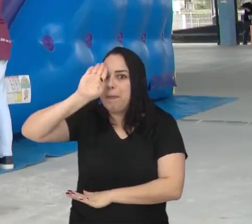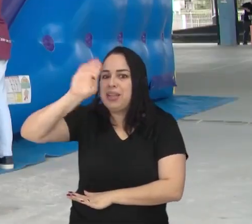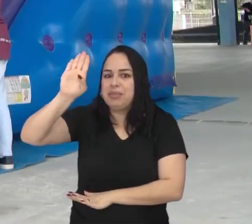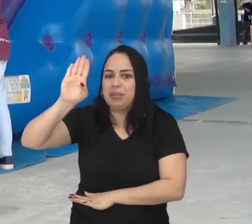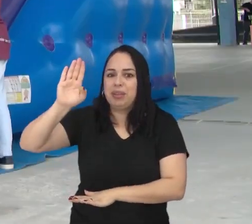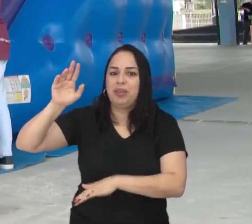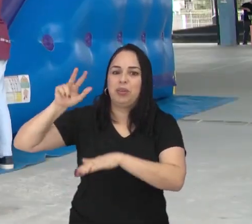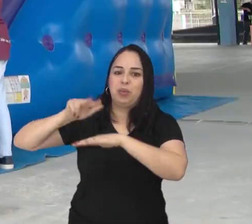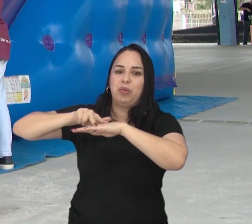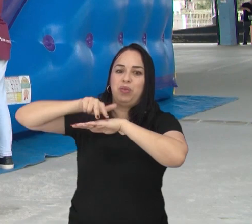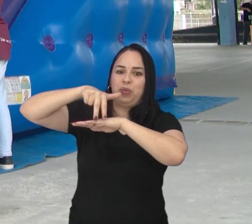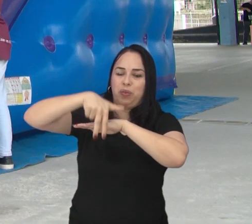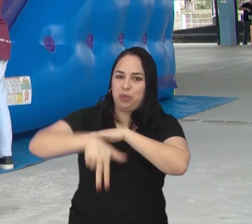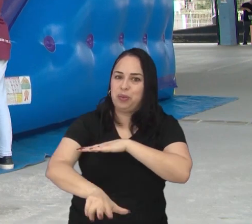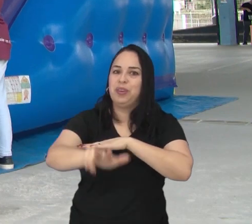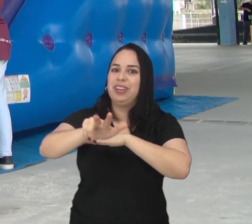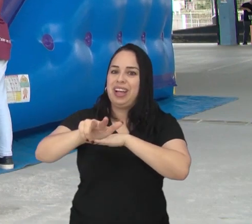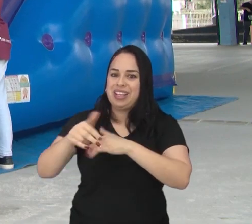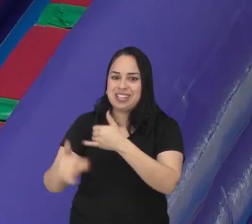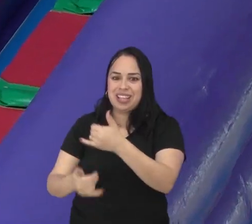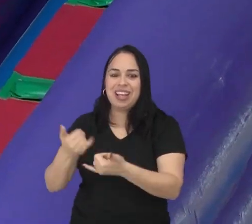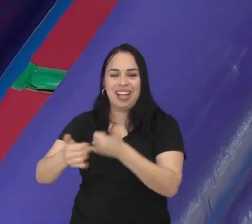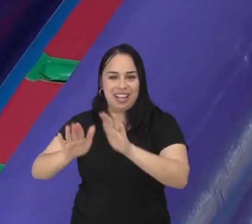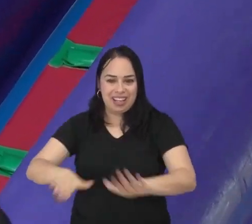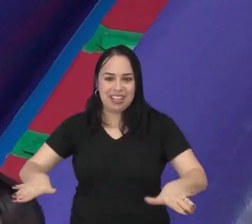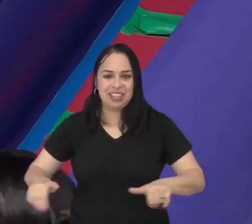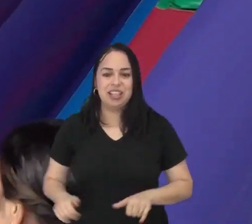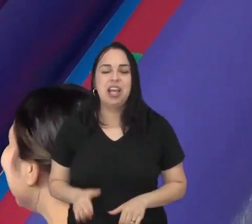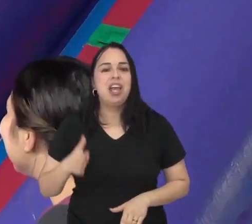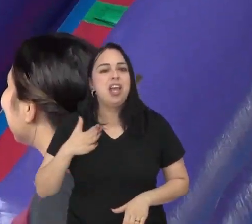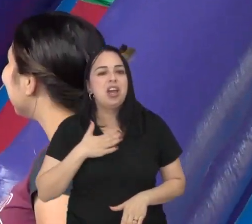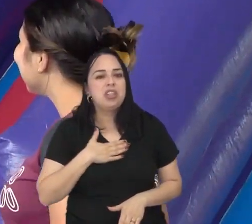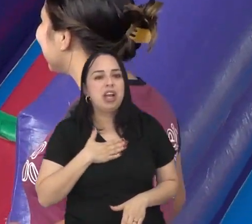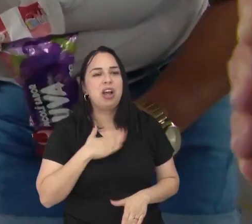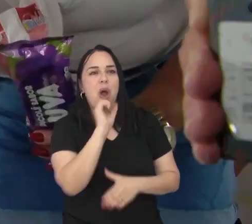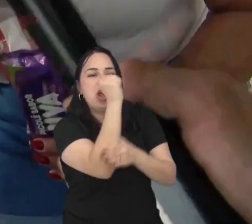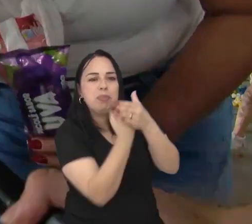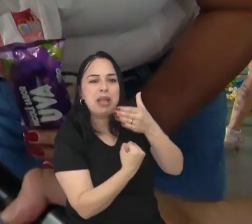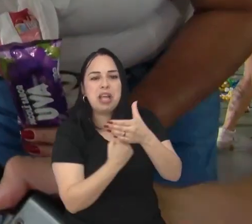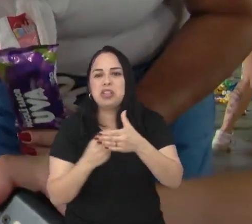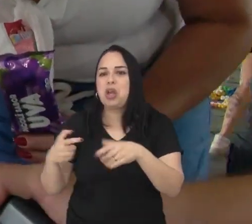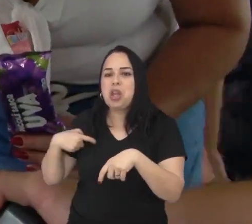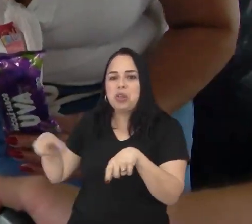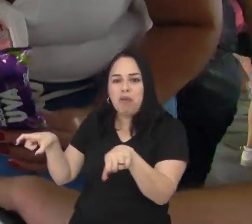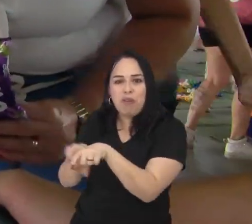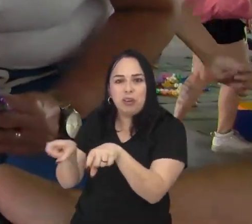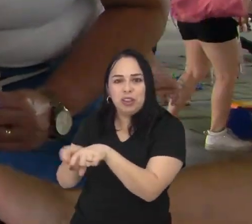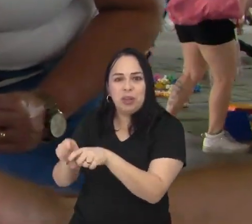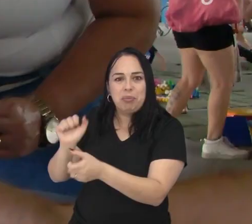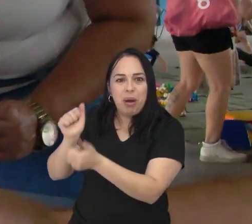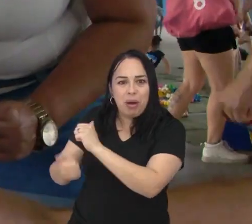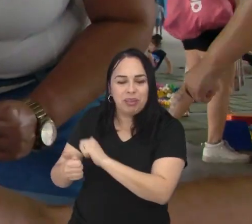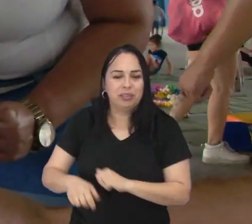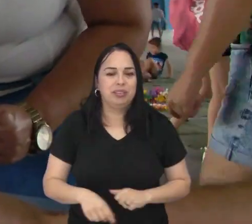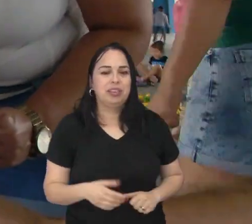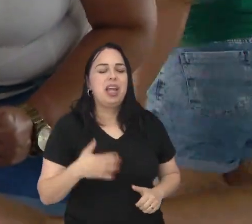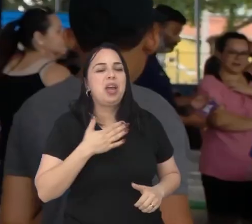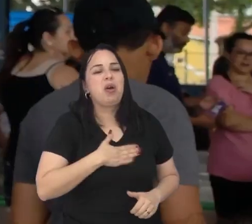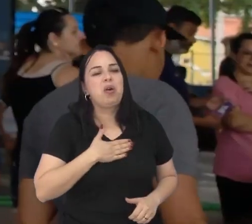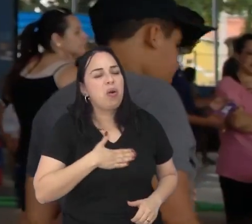E logo chegou o elemento principal, ou seja, as crianças. No basquete e no